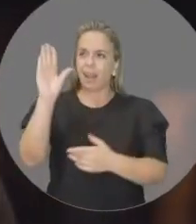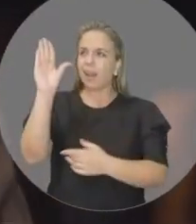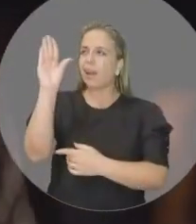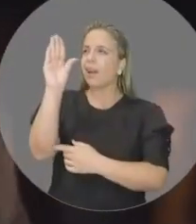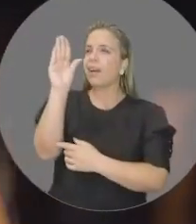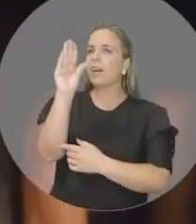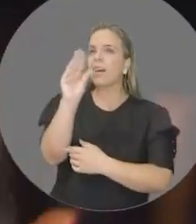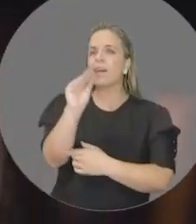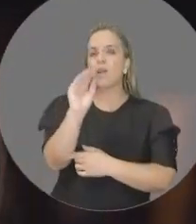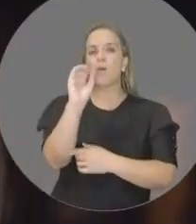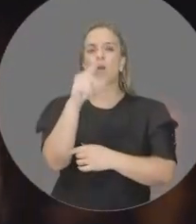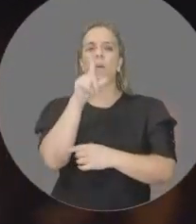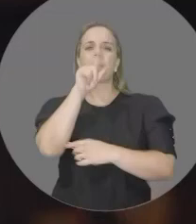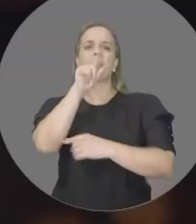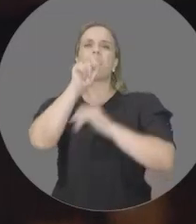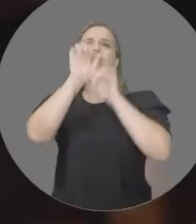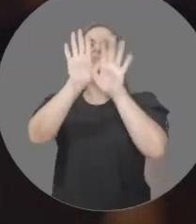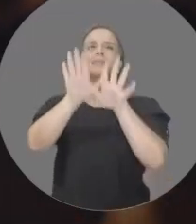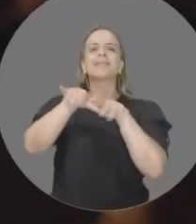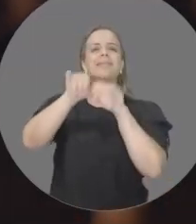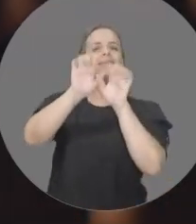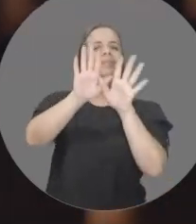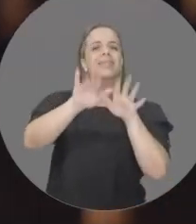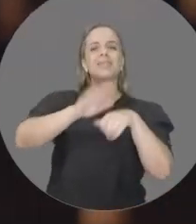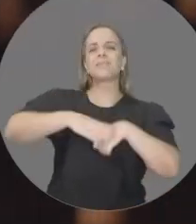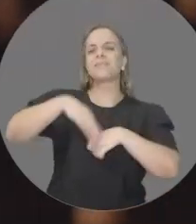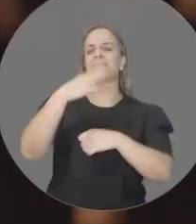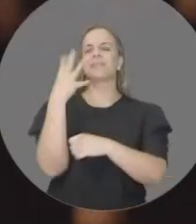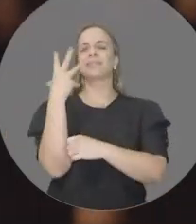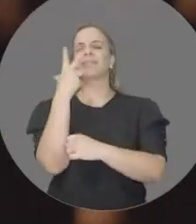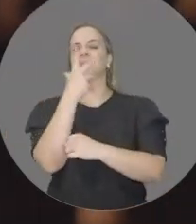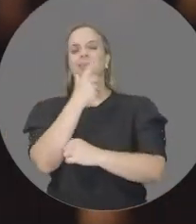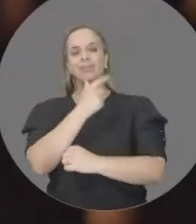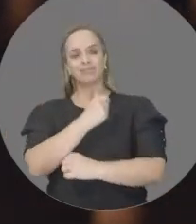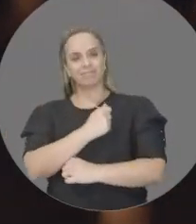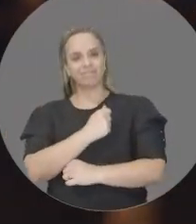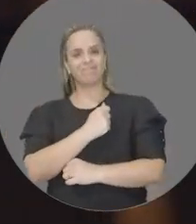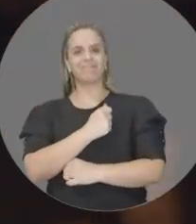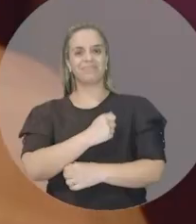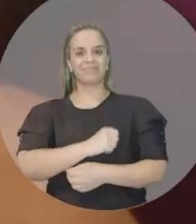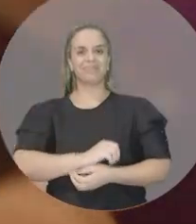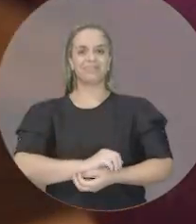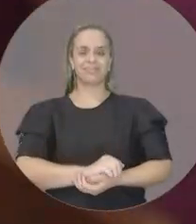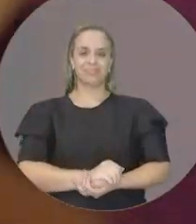entardecer, a dança dos pássaros é ainda mais bonita.